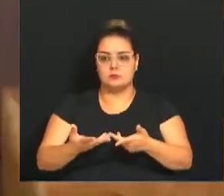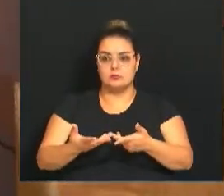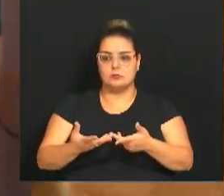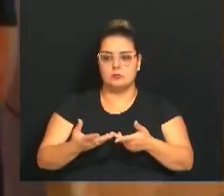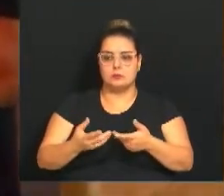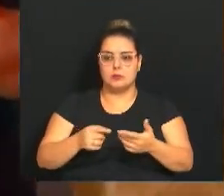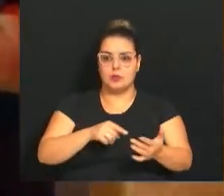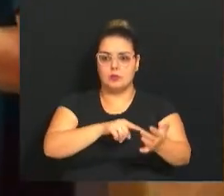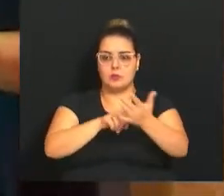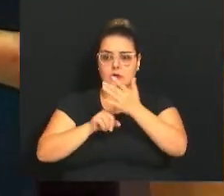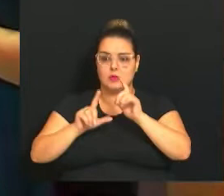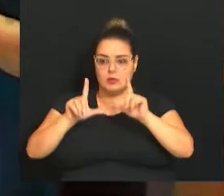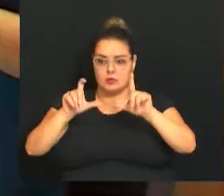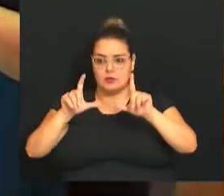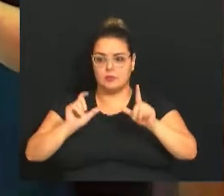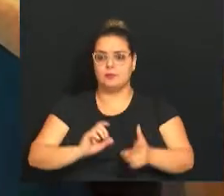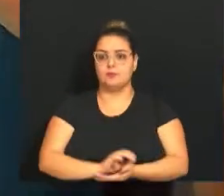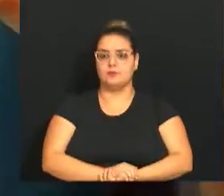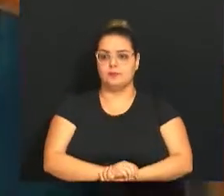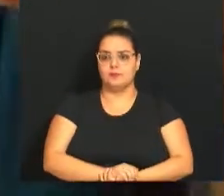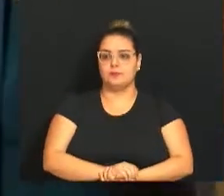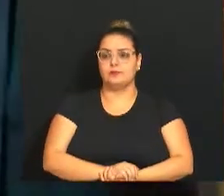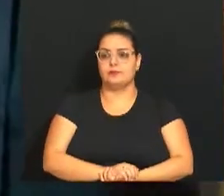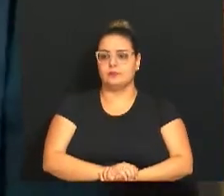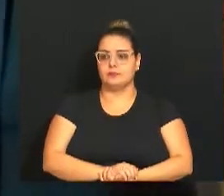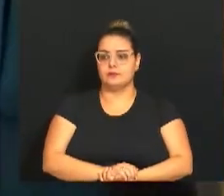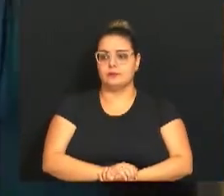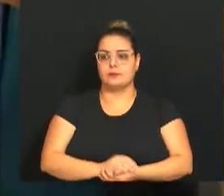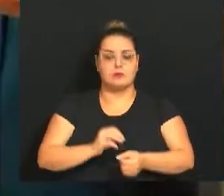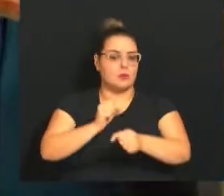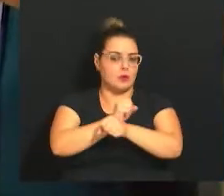de foto. Né? Então, essa não é uma explosão de uma